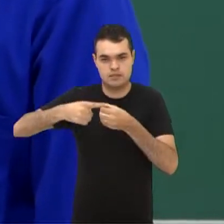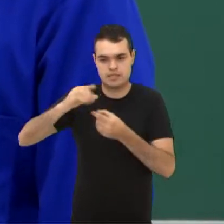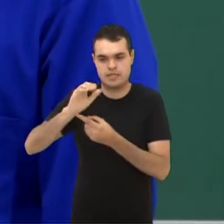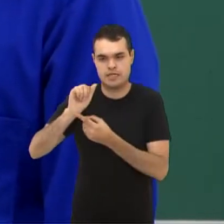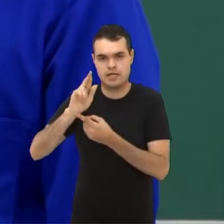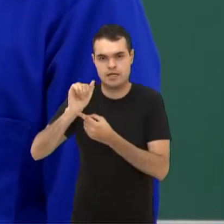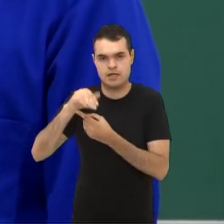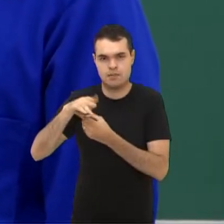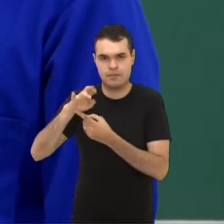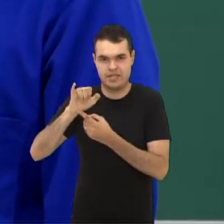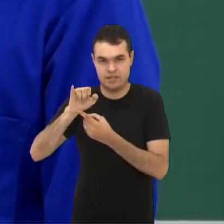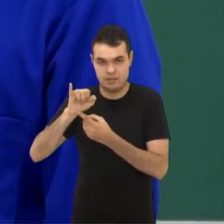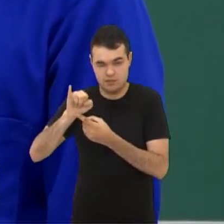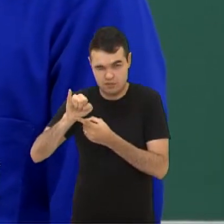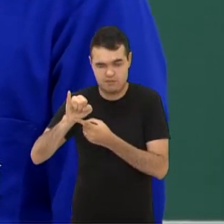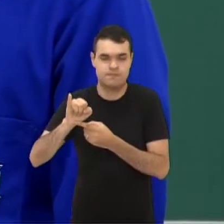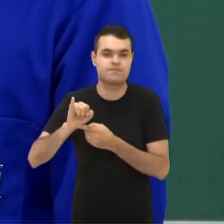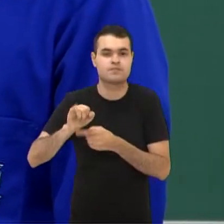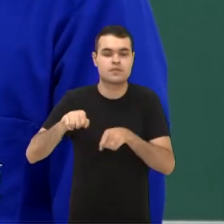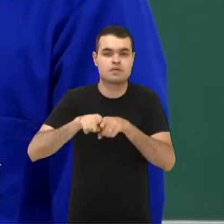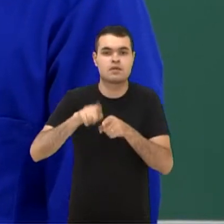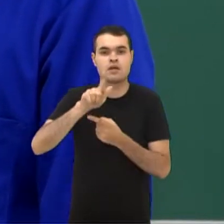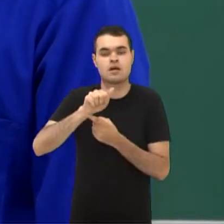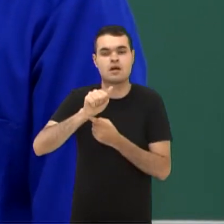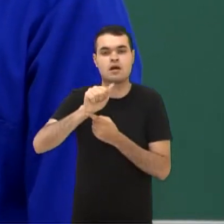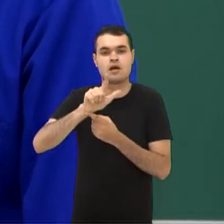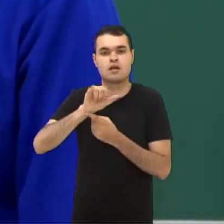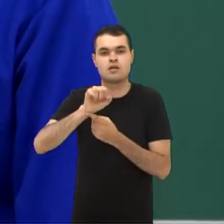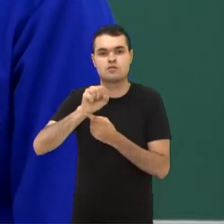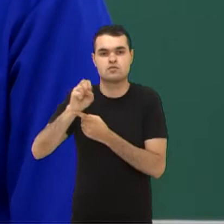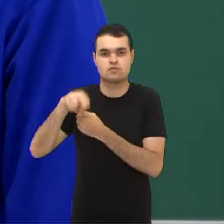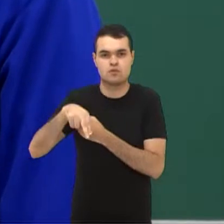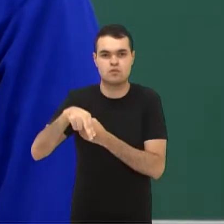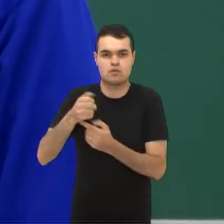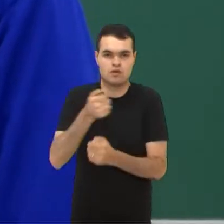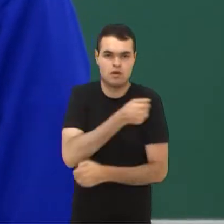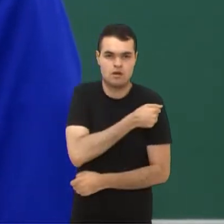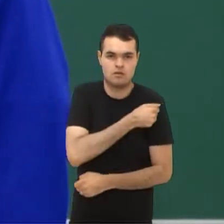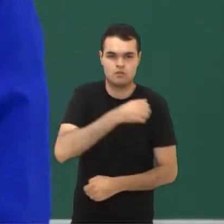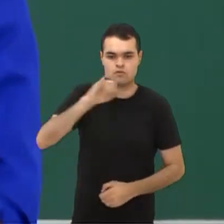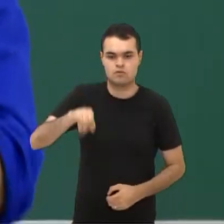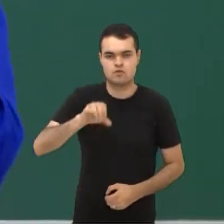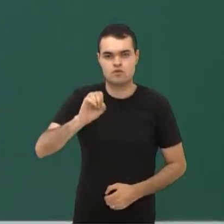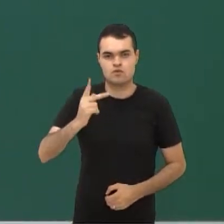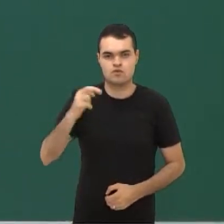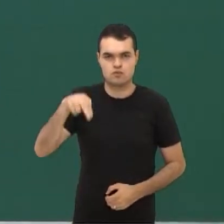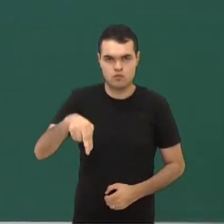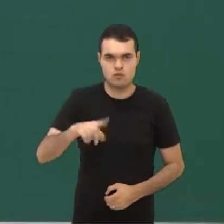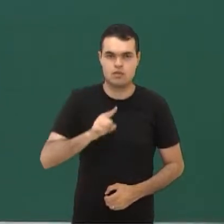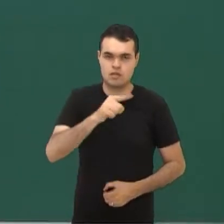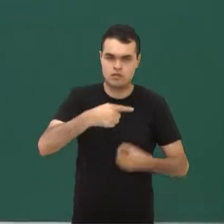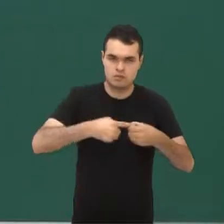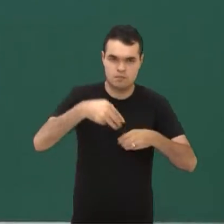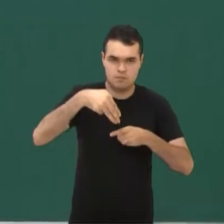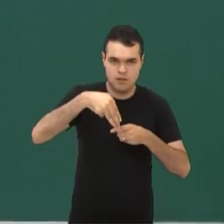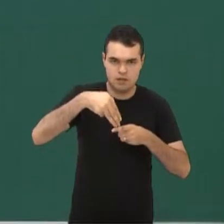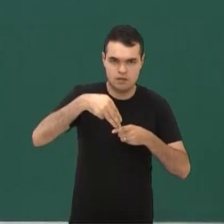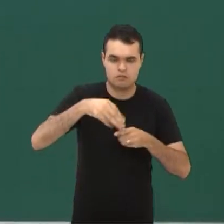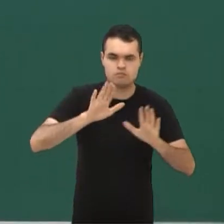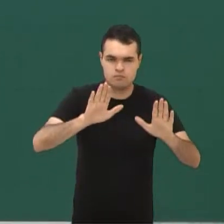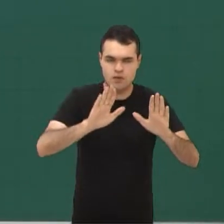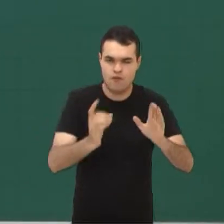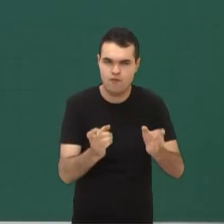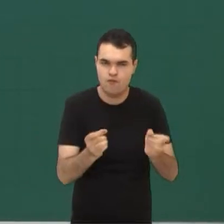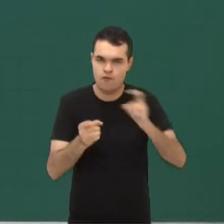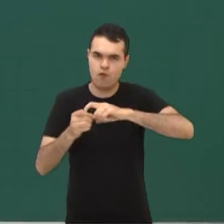Rosa, o Alisson, o aluno John de Maringá, a gente já vai voltar na sua pergunta aqui,